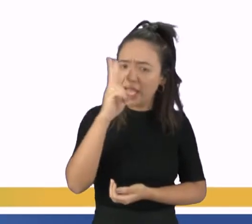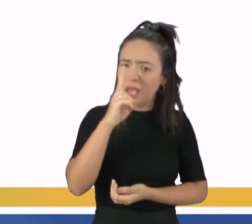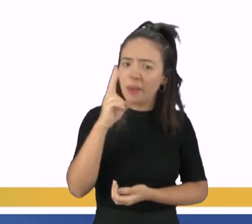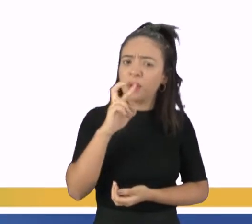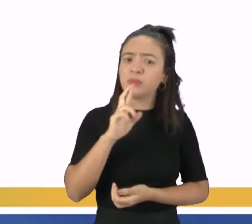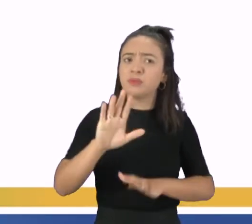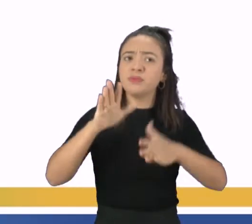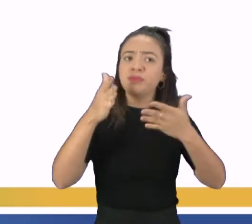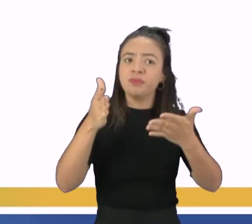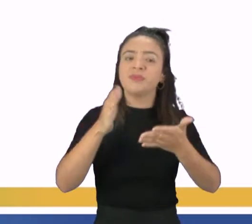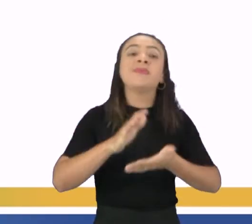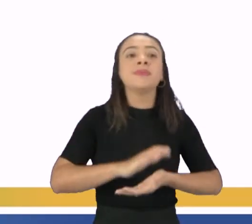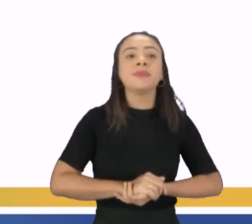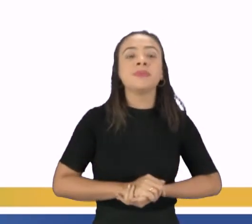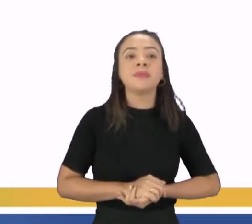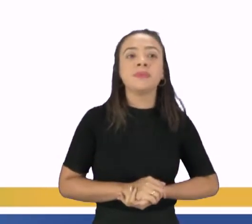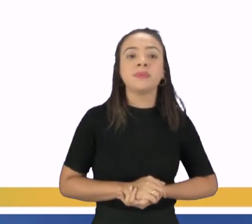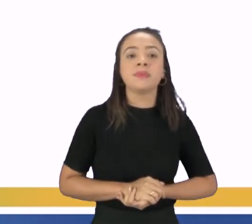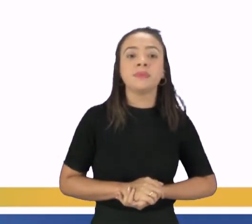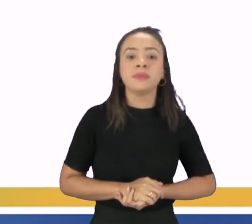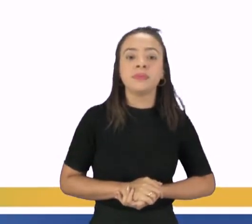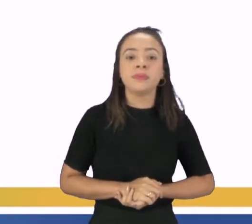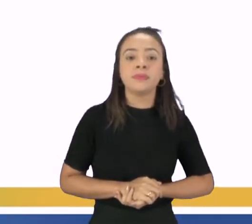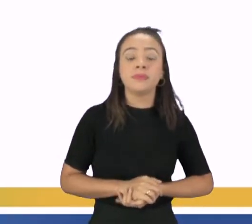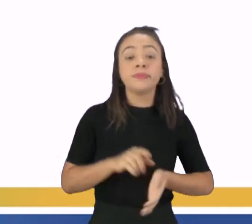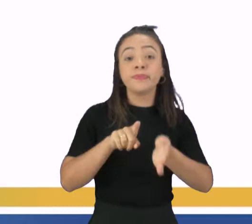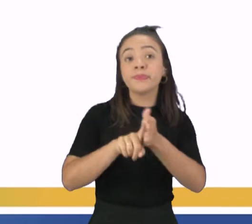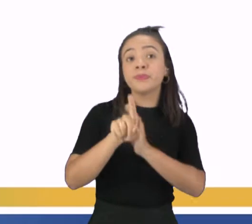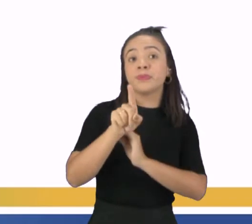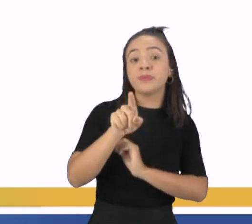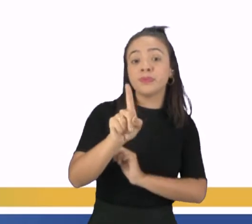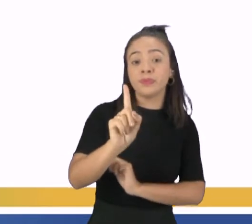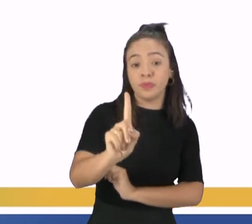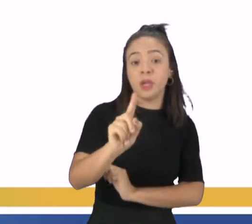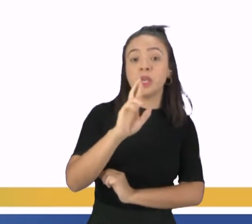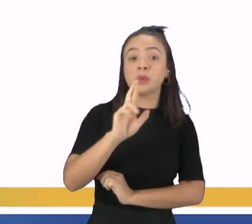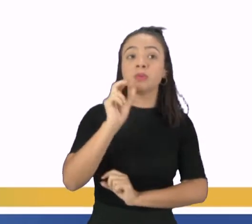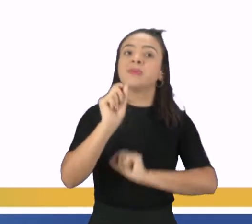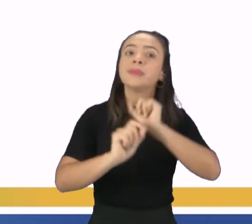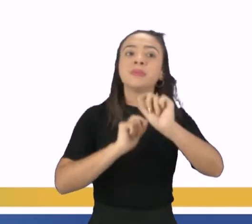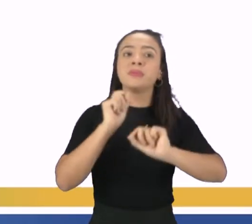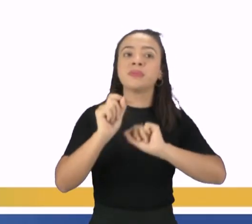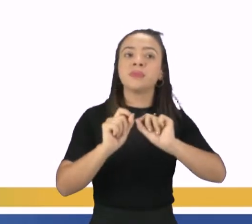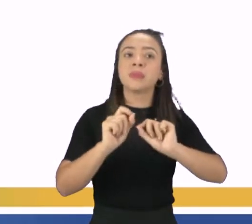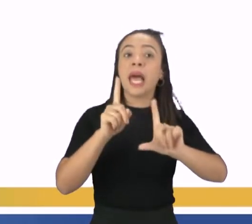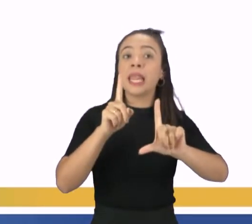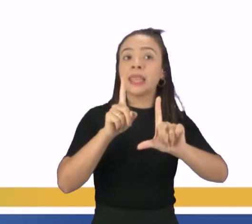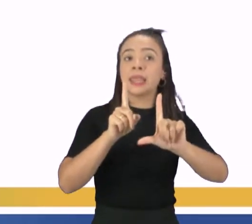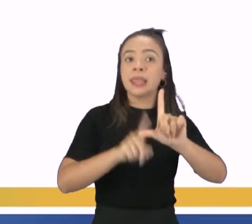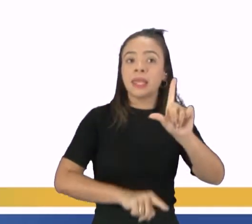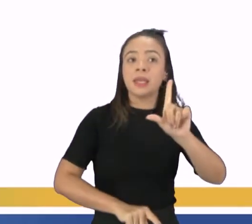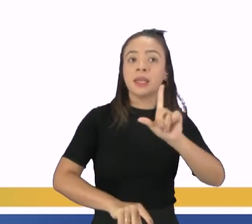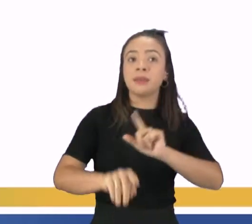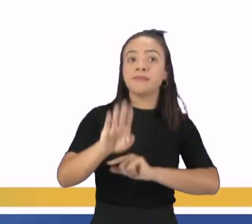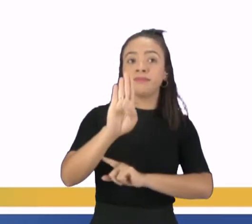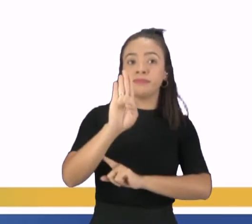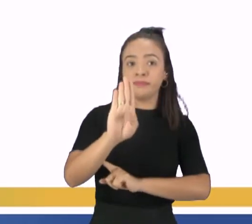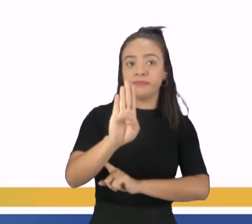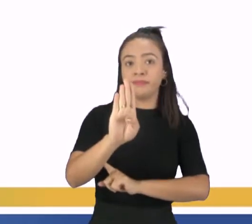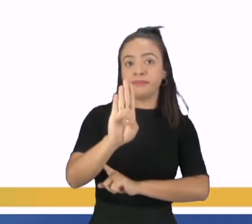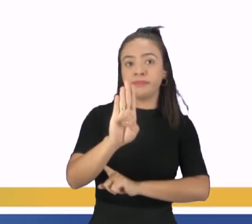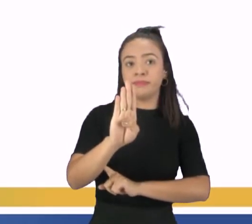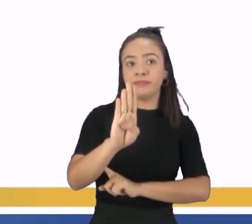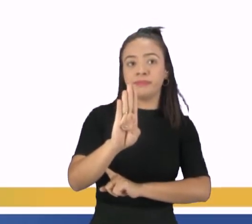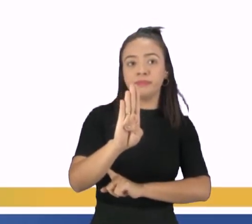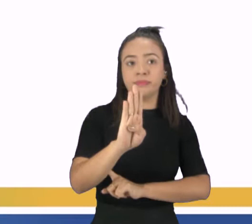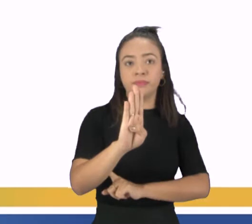lá da resposta? Então, para essa questão número 1, é claro que a resposta só pode ser a alternativa B,